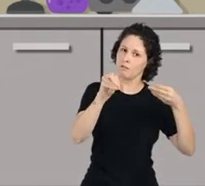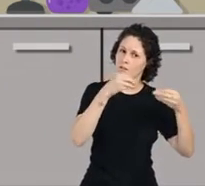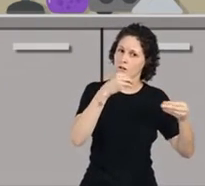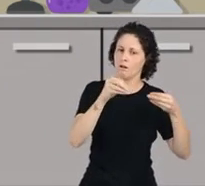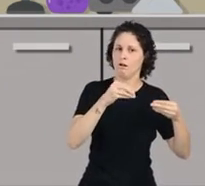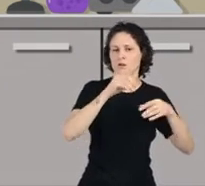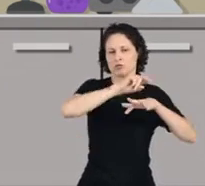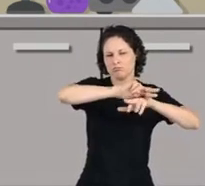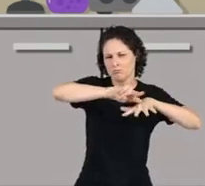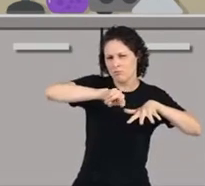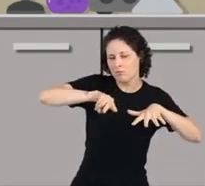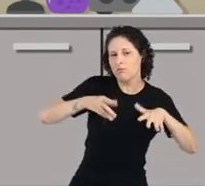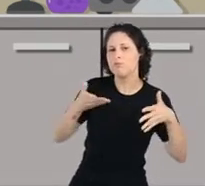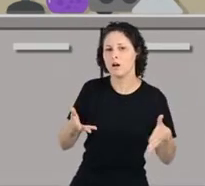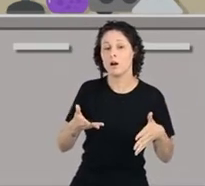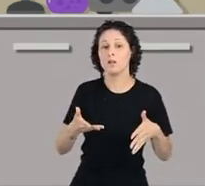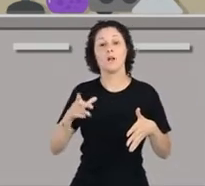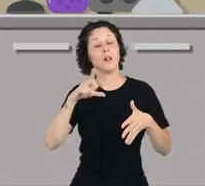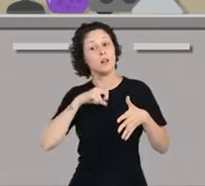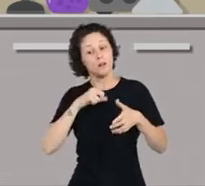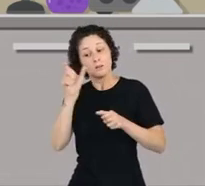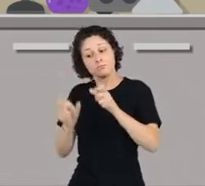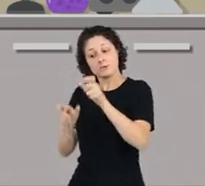de plásticos. Assim, eles podem ir para os